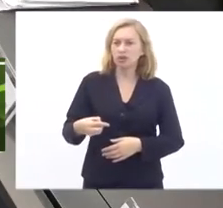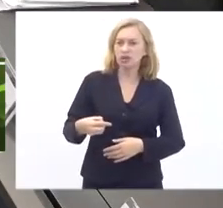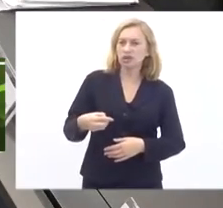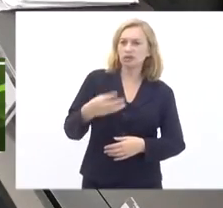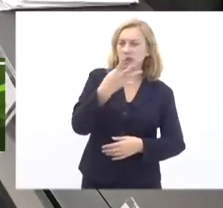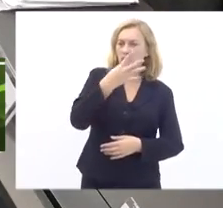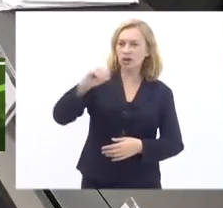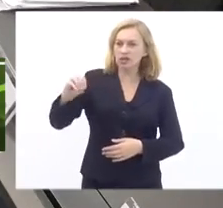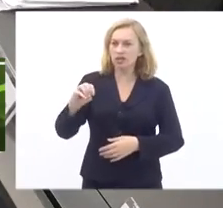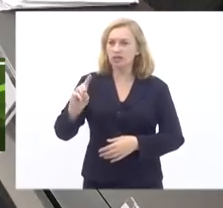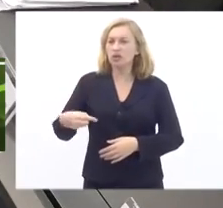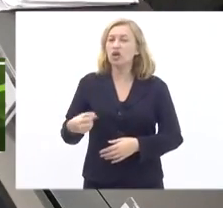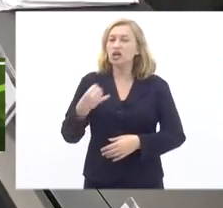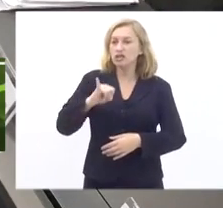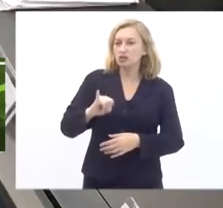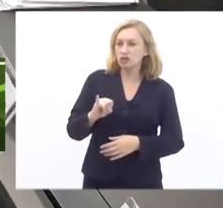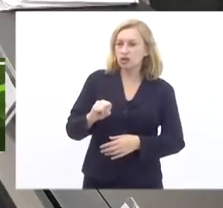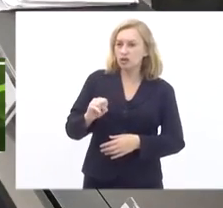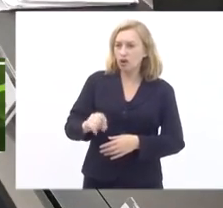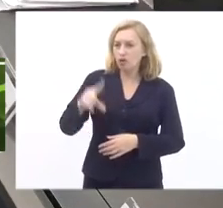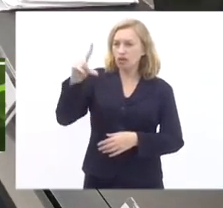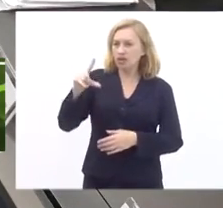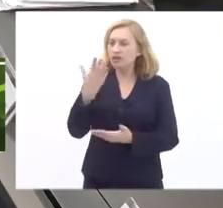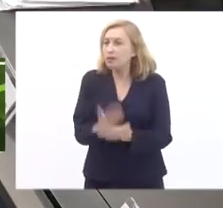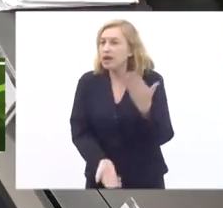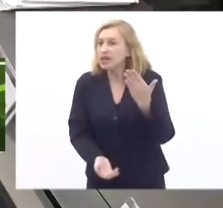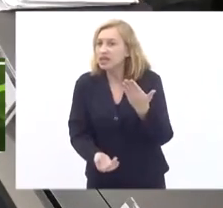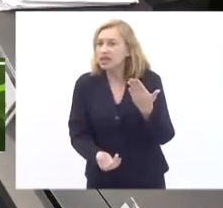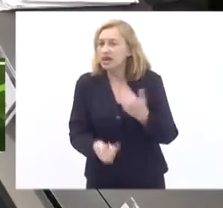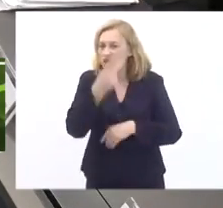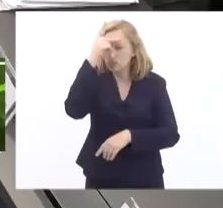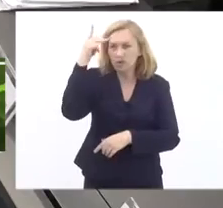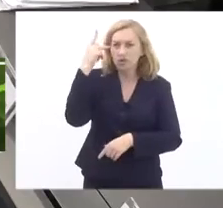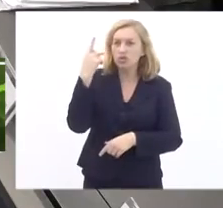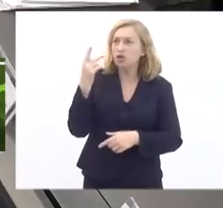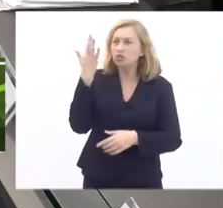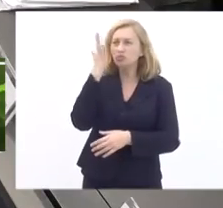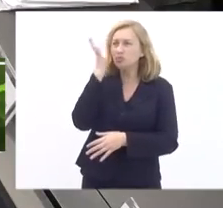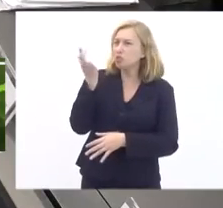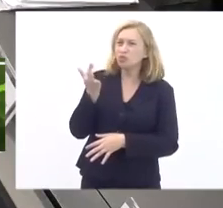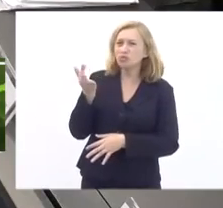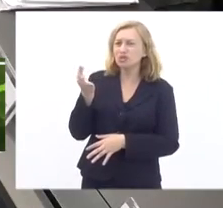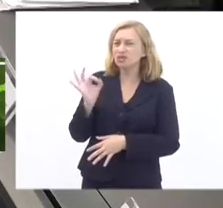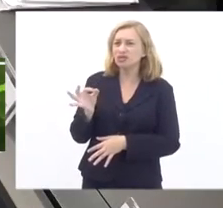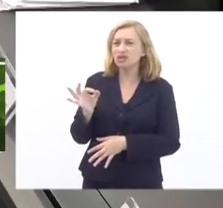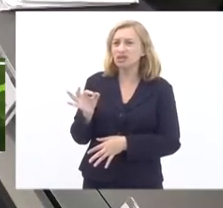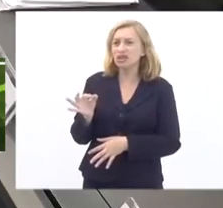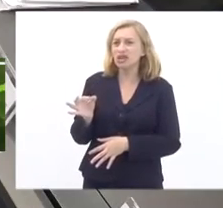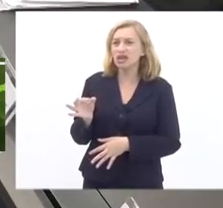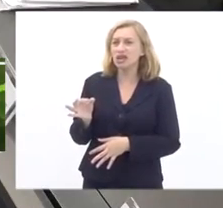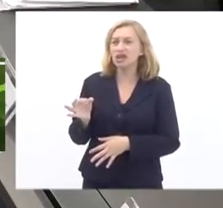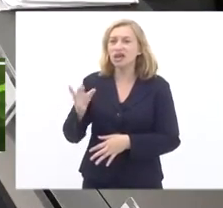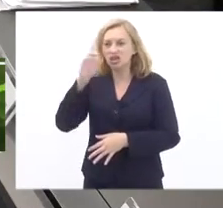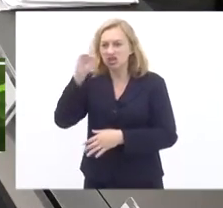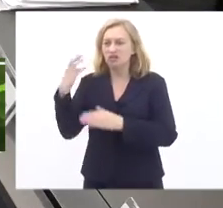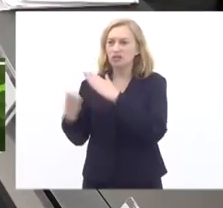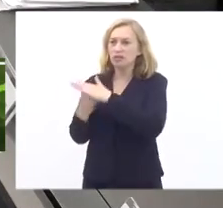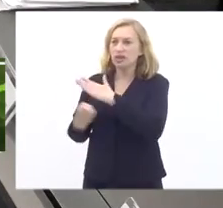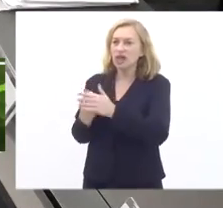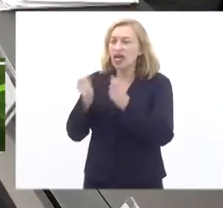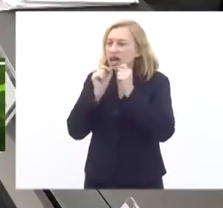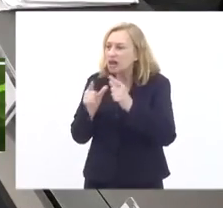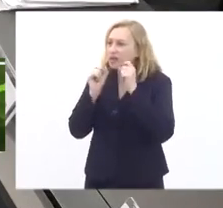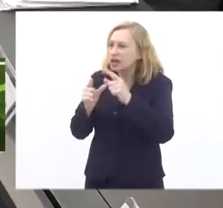senhor aumenta a tarifa, o senhor vai ter perda de passageiro. Eu não consigo entender isso na cabeça do empresário. O empresário reclama pra caramba. Reclama, chia, diz